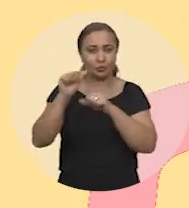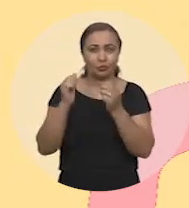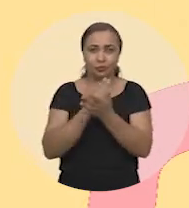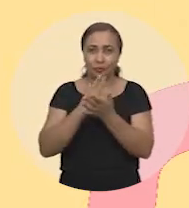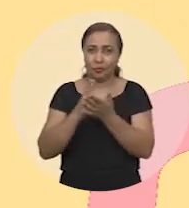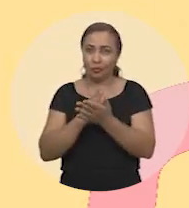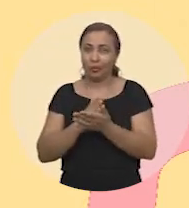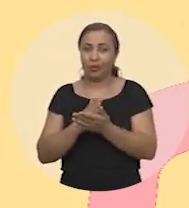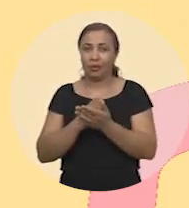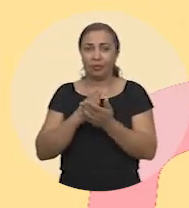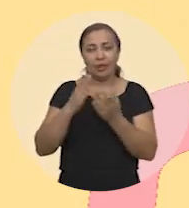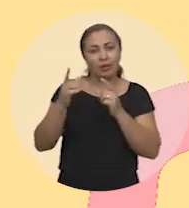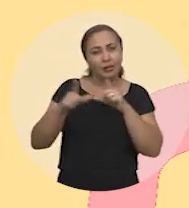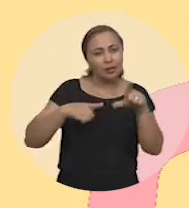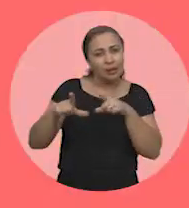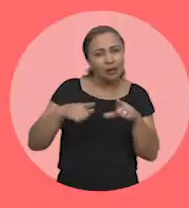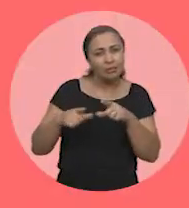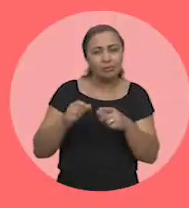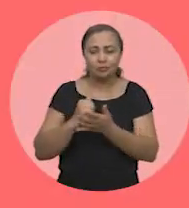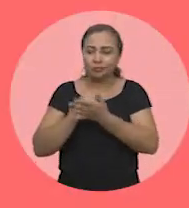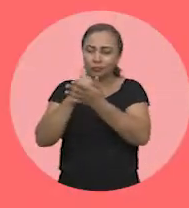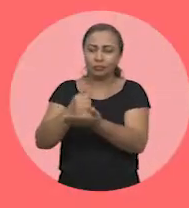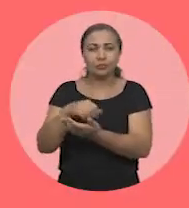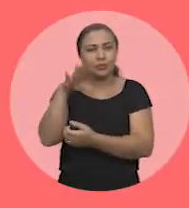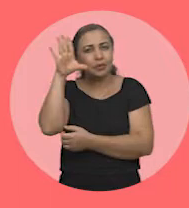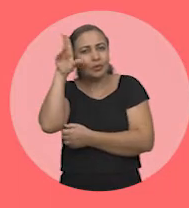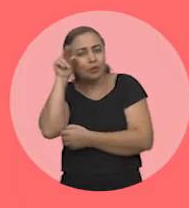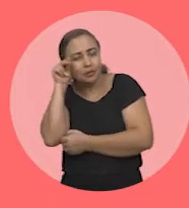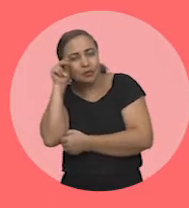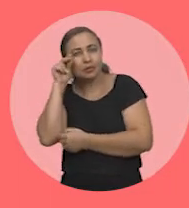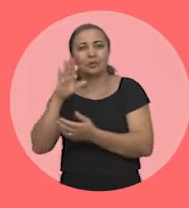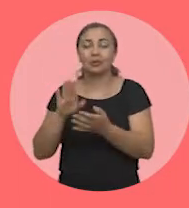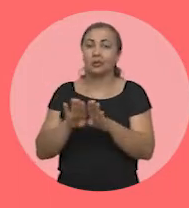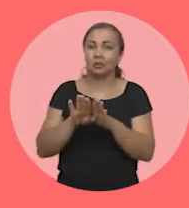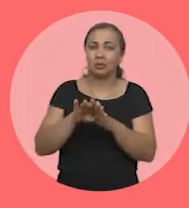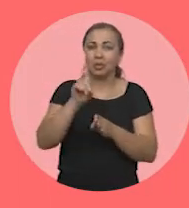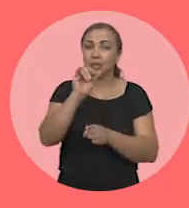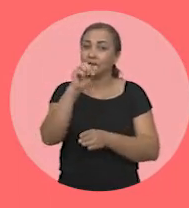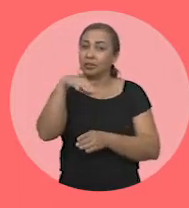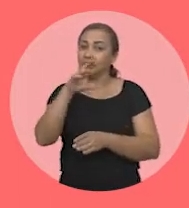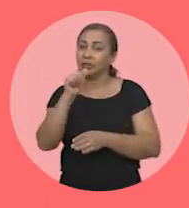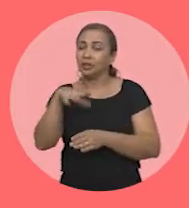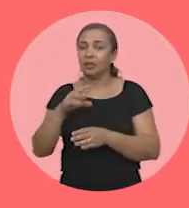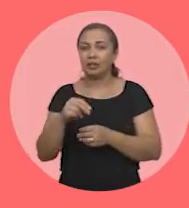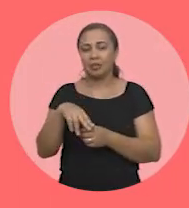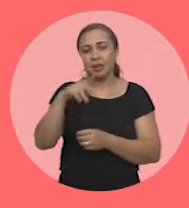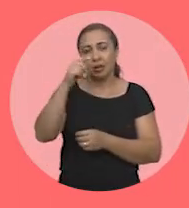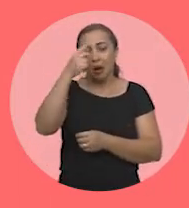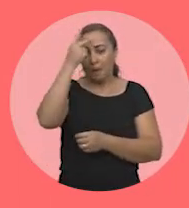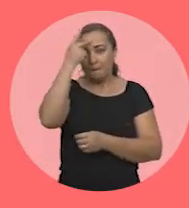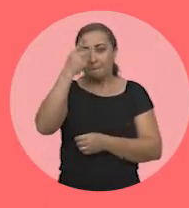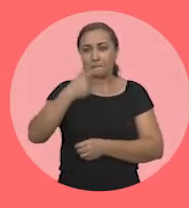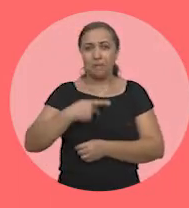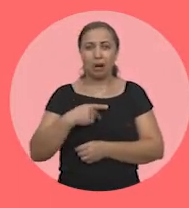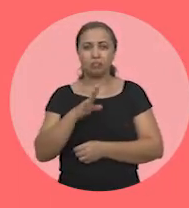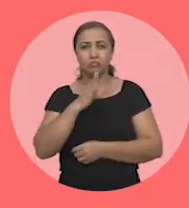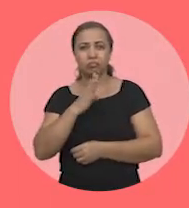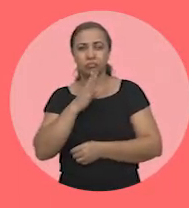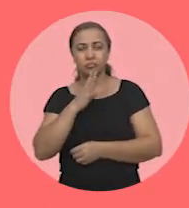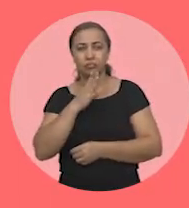projeto até então desenvolveu algumas das terapias na área de apoio ao sono de eneagrama que possibilitam o